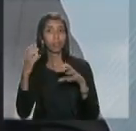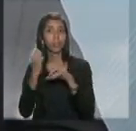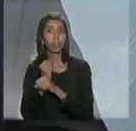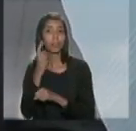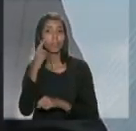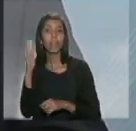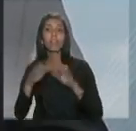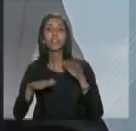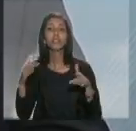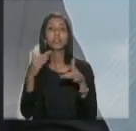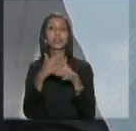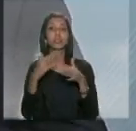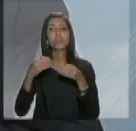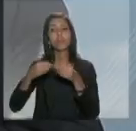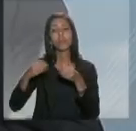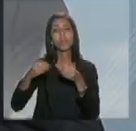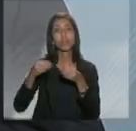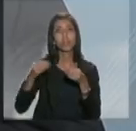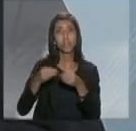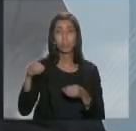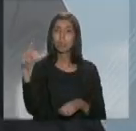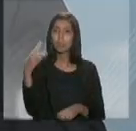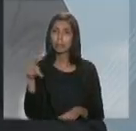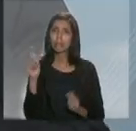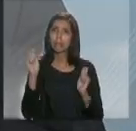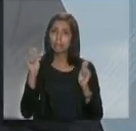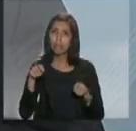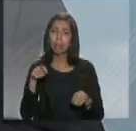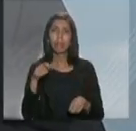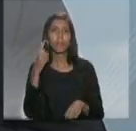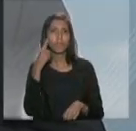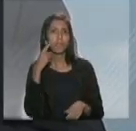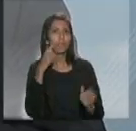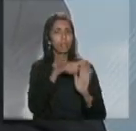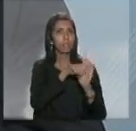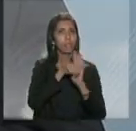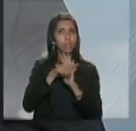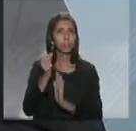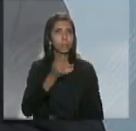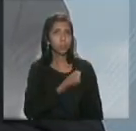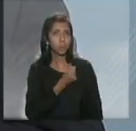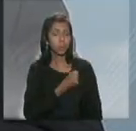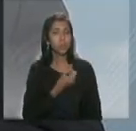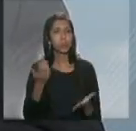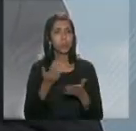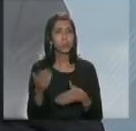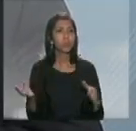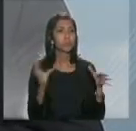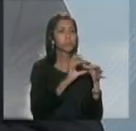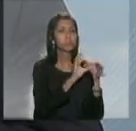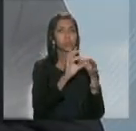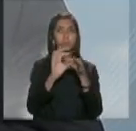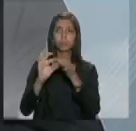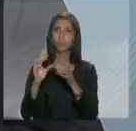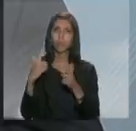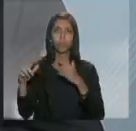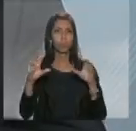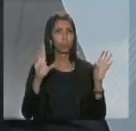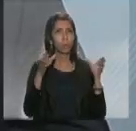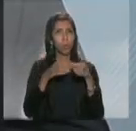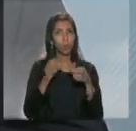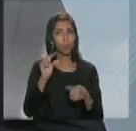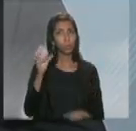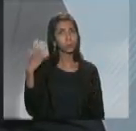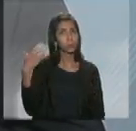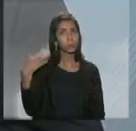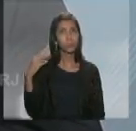por exemplo, no município vizinho. O tribunal tem essa capacidade de centralizar esses dados como um todo. E hoje ele vem buscando parceria com outros órgãos de fiscalização. A